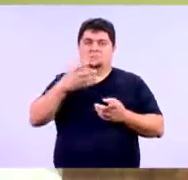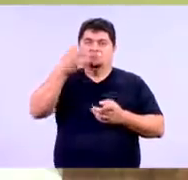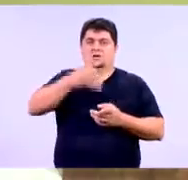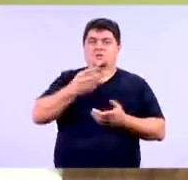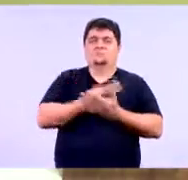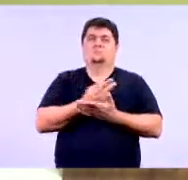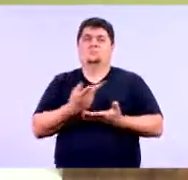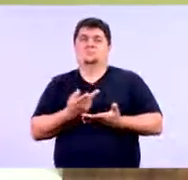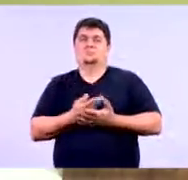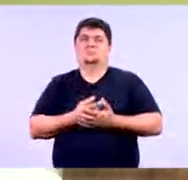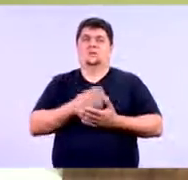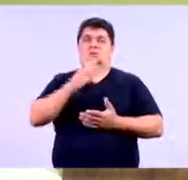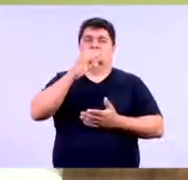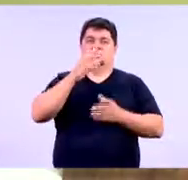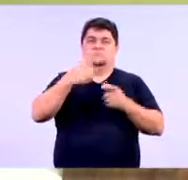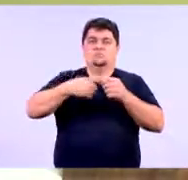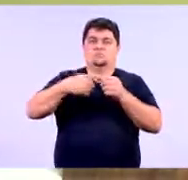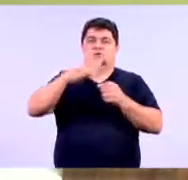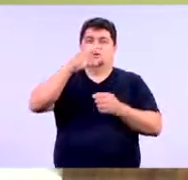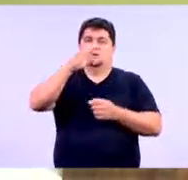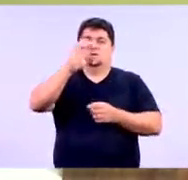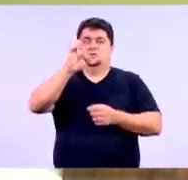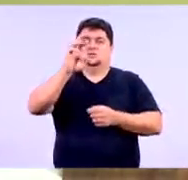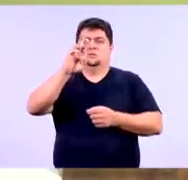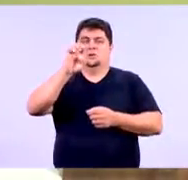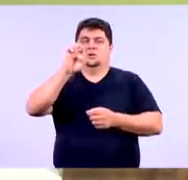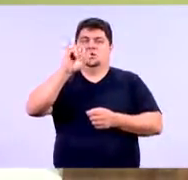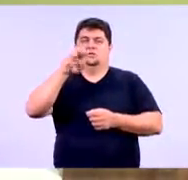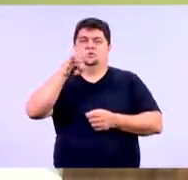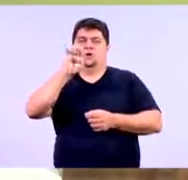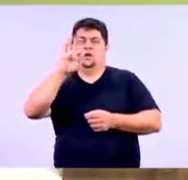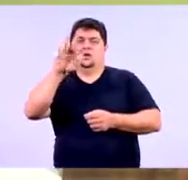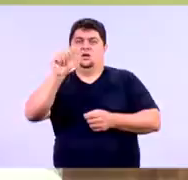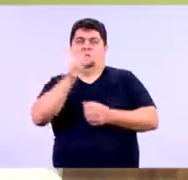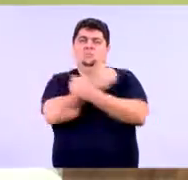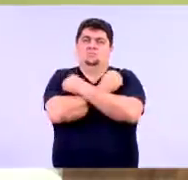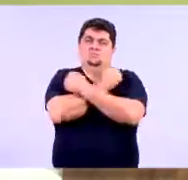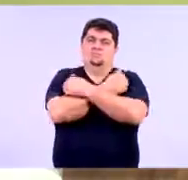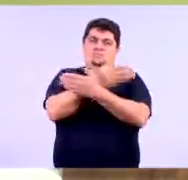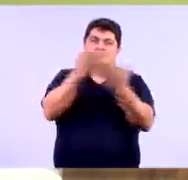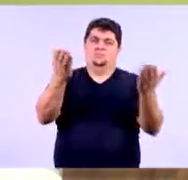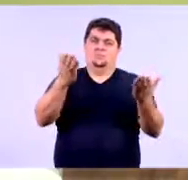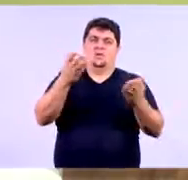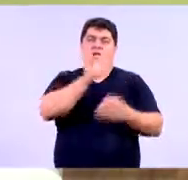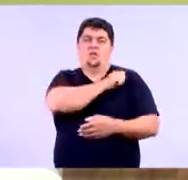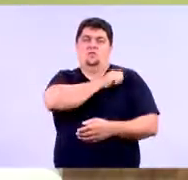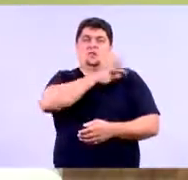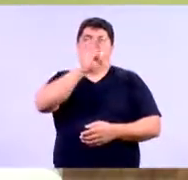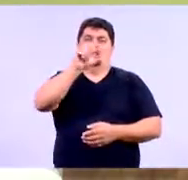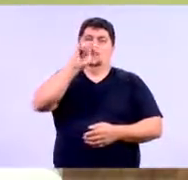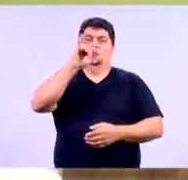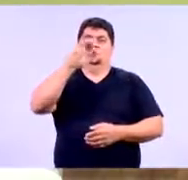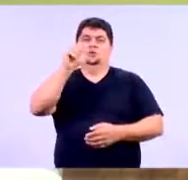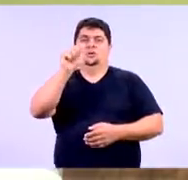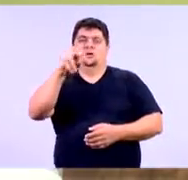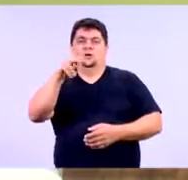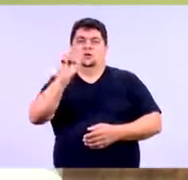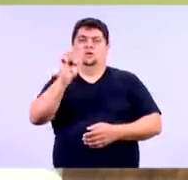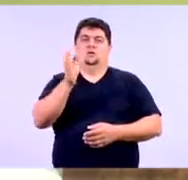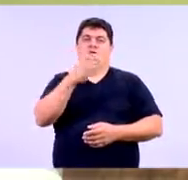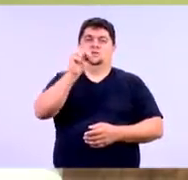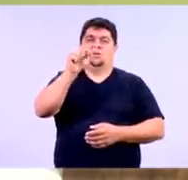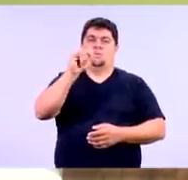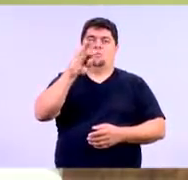acertaram. Pessoal de Cerejeiras, abraço para vocês, a aluna Tatiane, Sabrina, Débora e